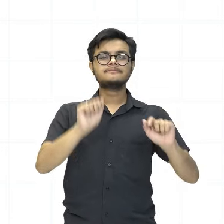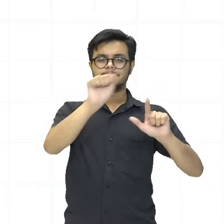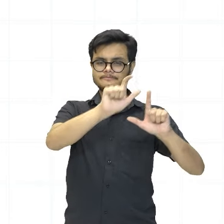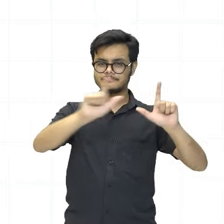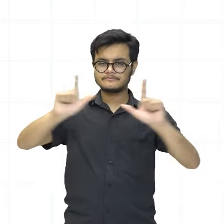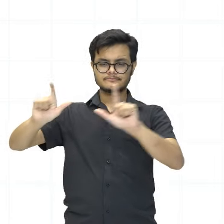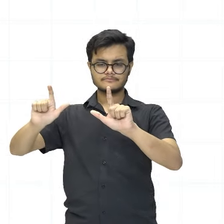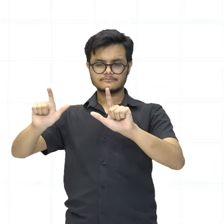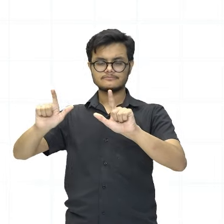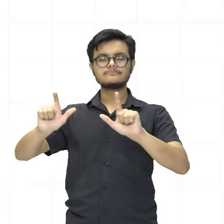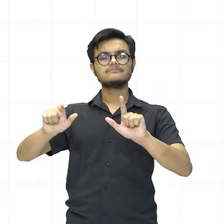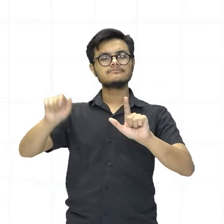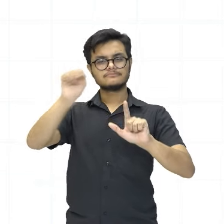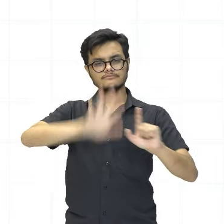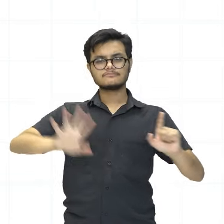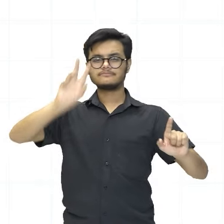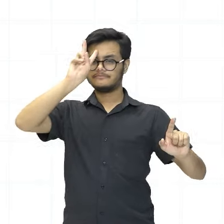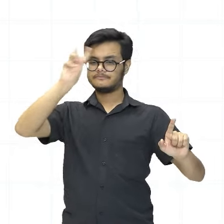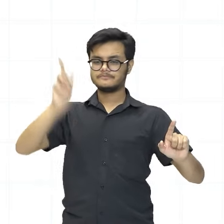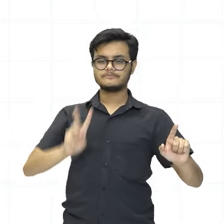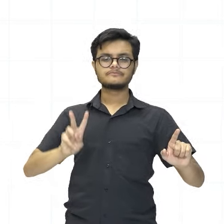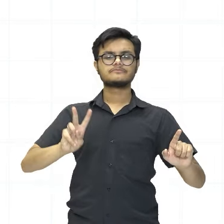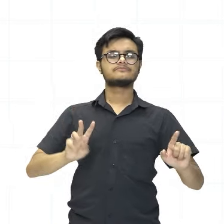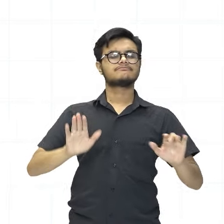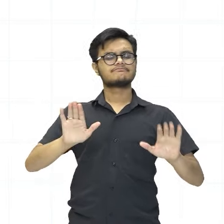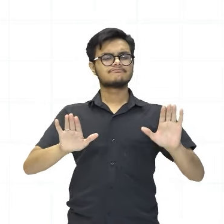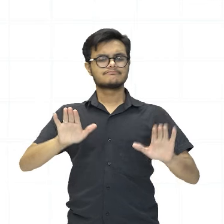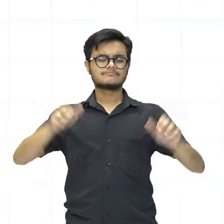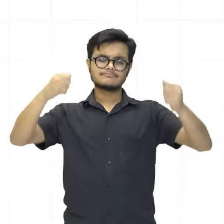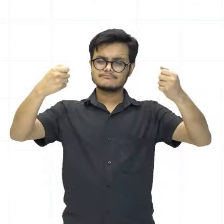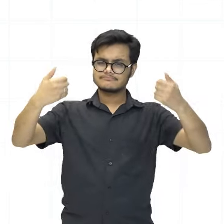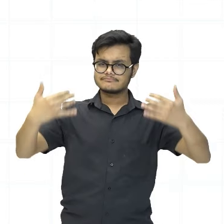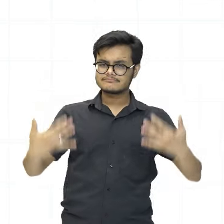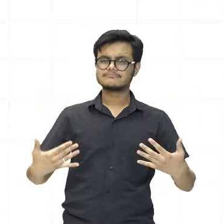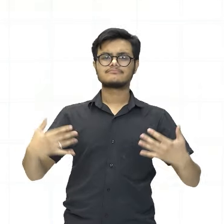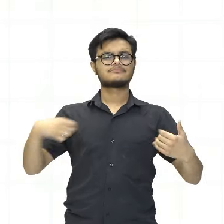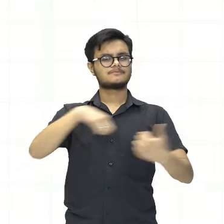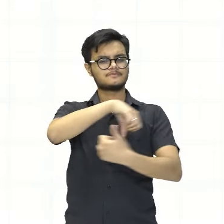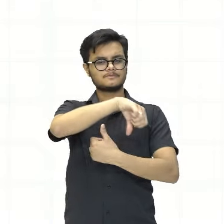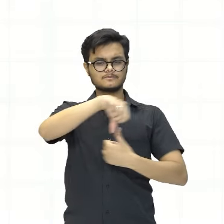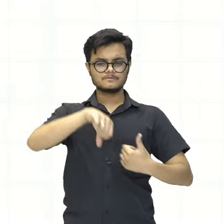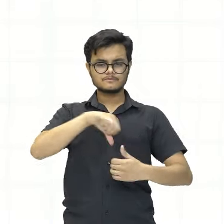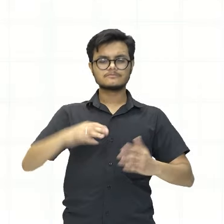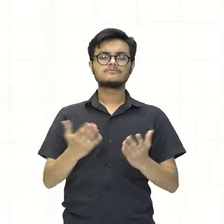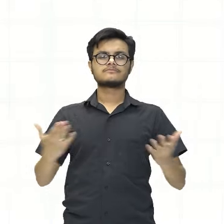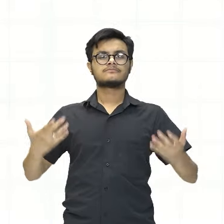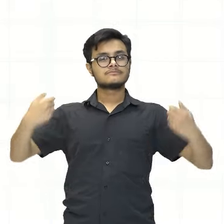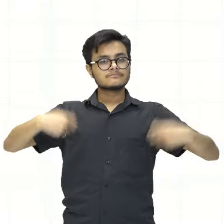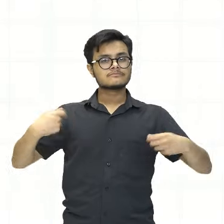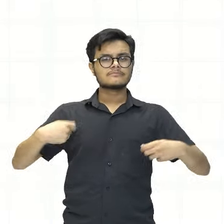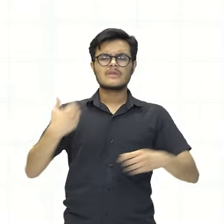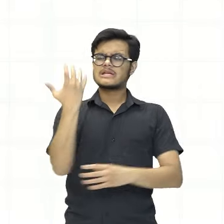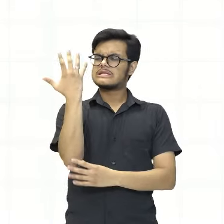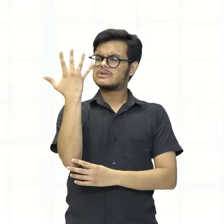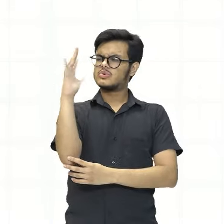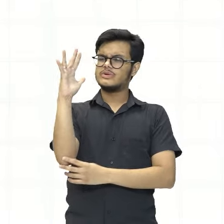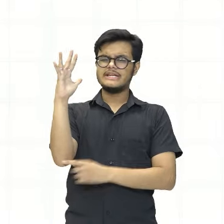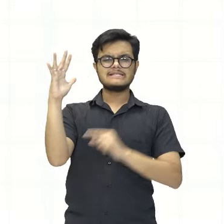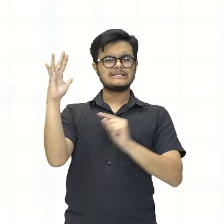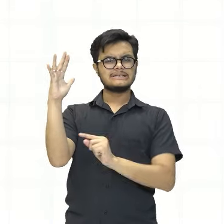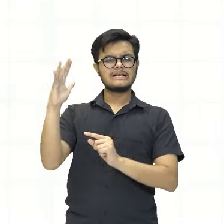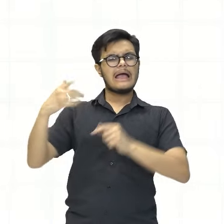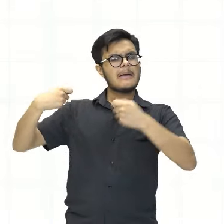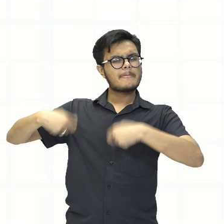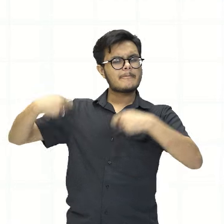nós tiramos da nossa históri em quadrinhos fizemos ali rapidinho uma modificação porque nós dissemos que a natureza precisa E aí a gente